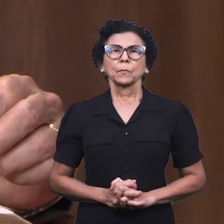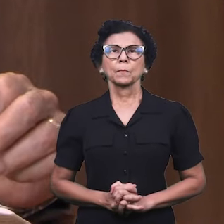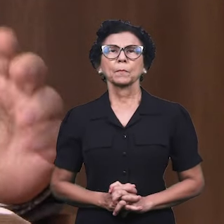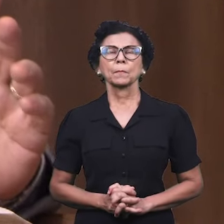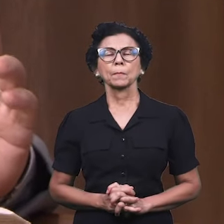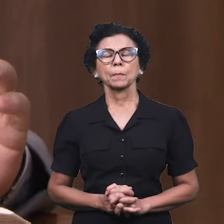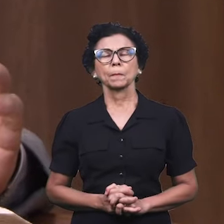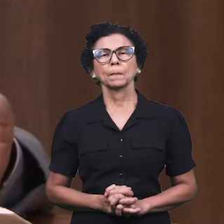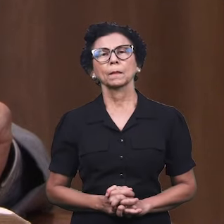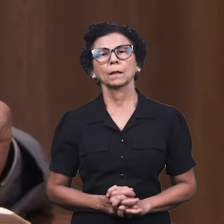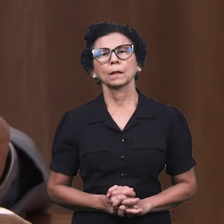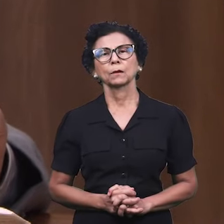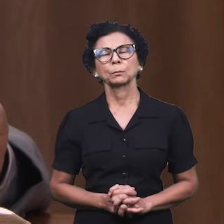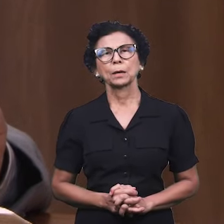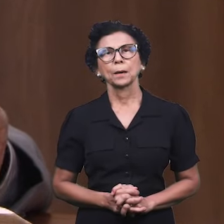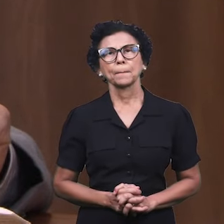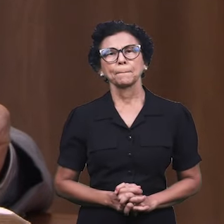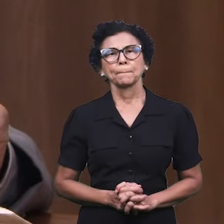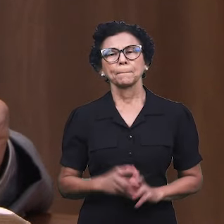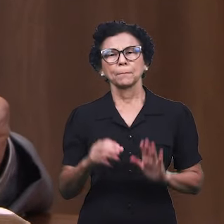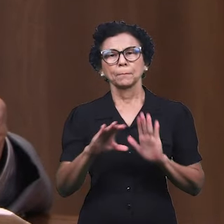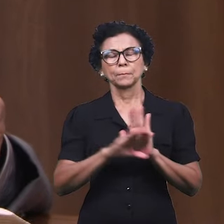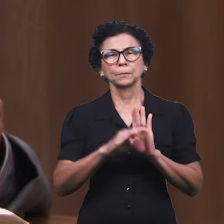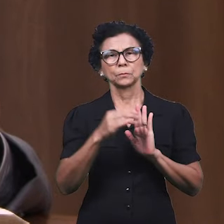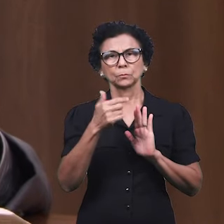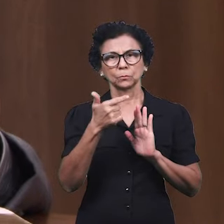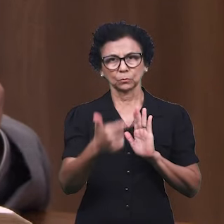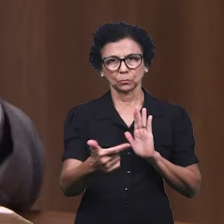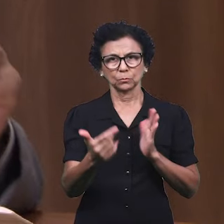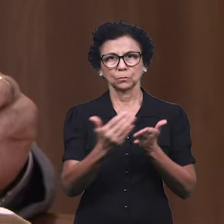alguns termos aqui no capítulo 2,